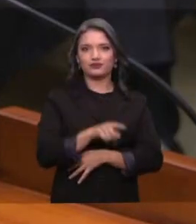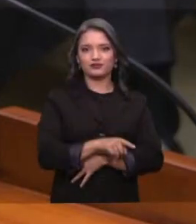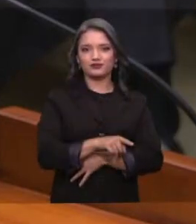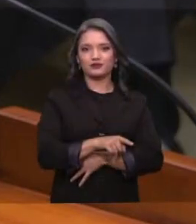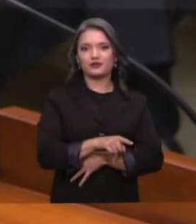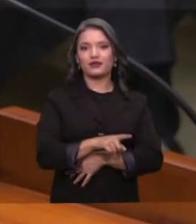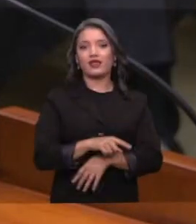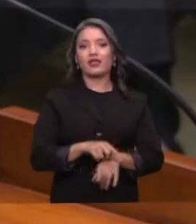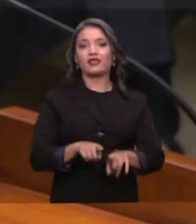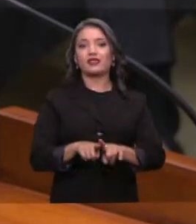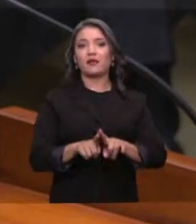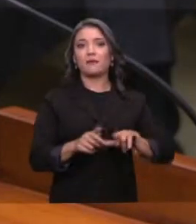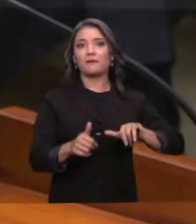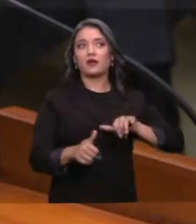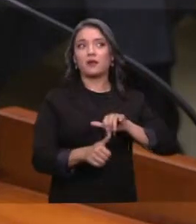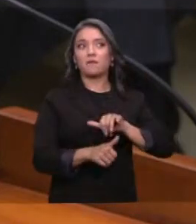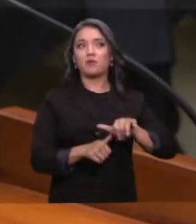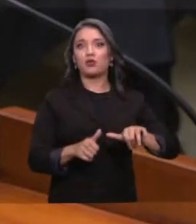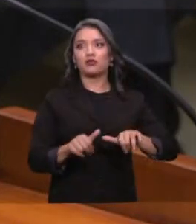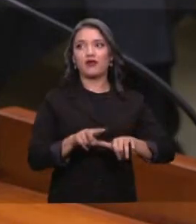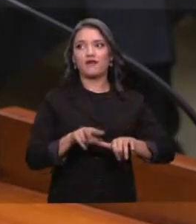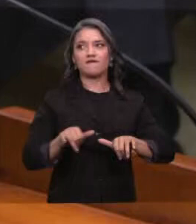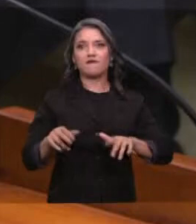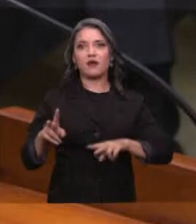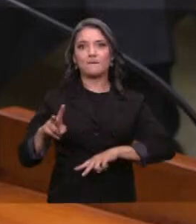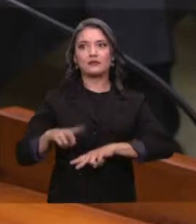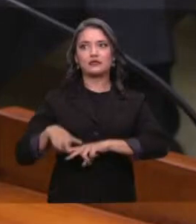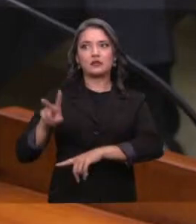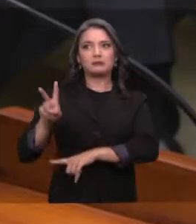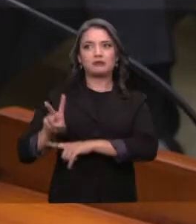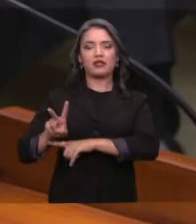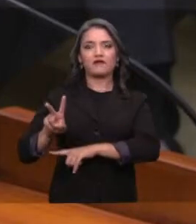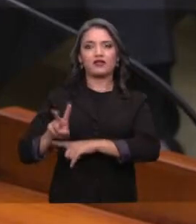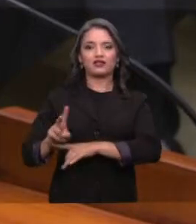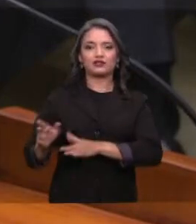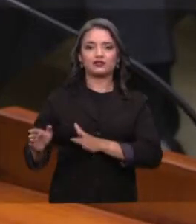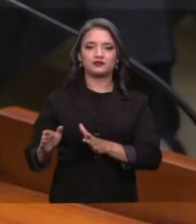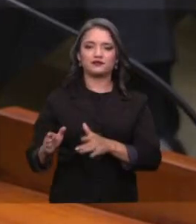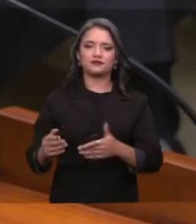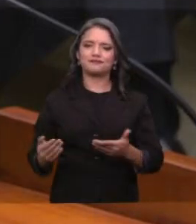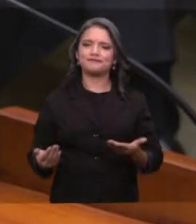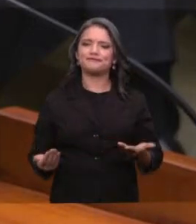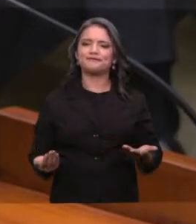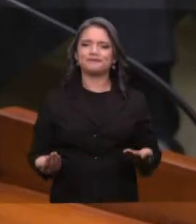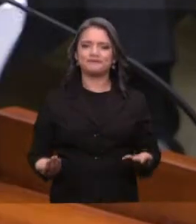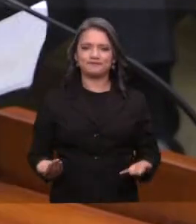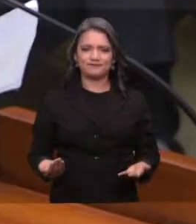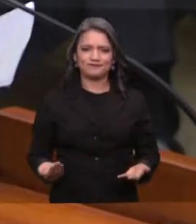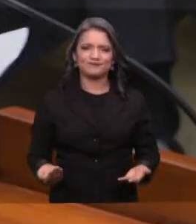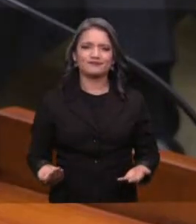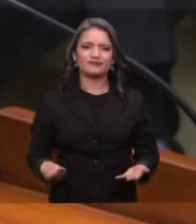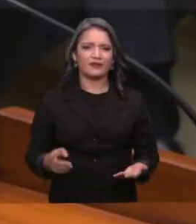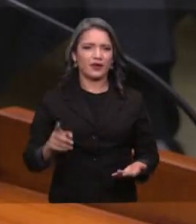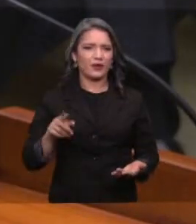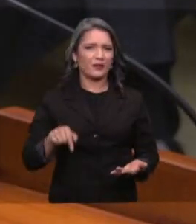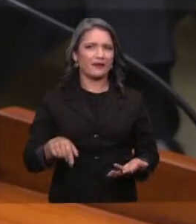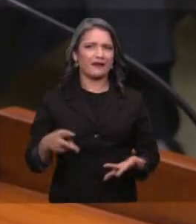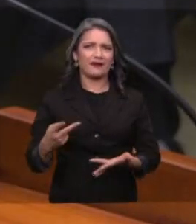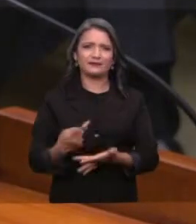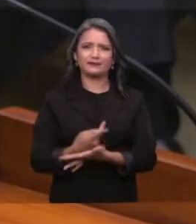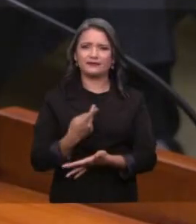de transmudá-lo em prisão preventiva é de uma teratologia